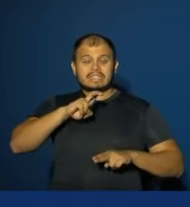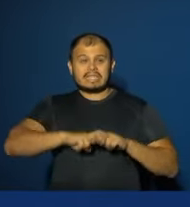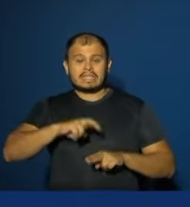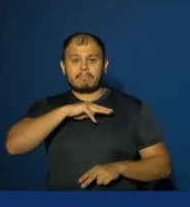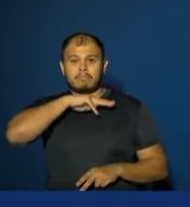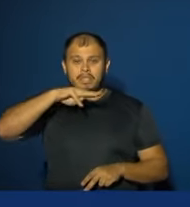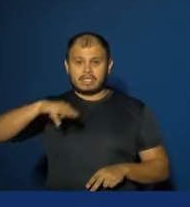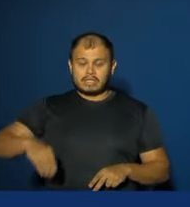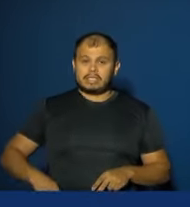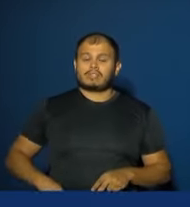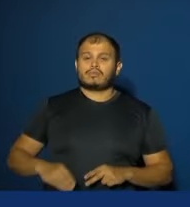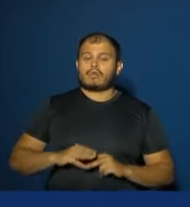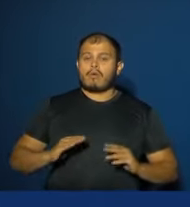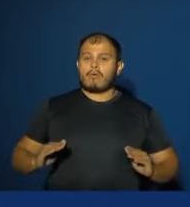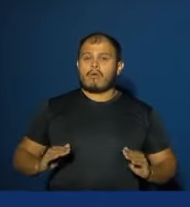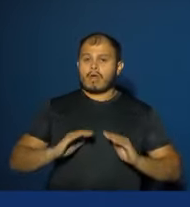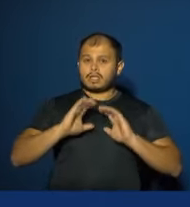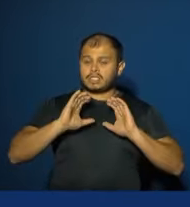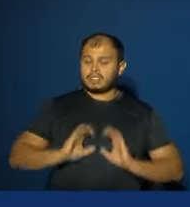Casa Civil,